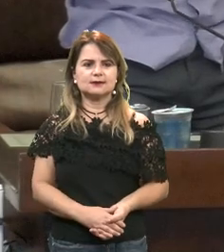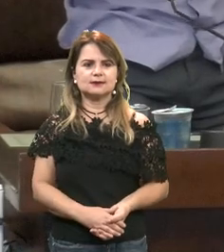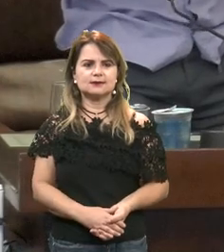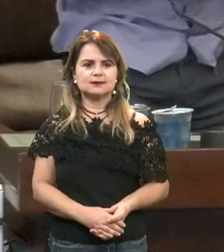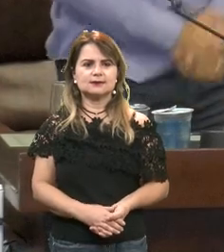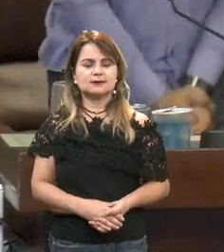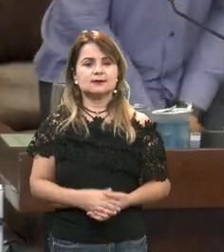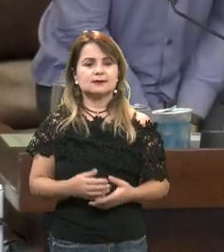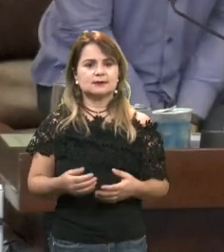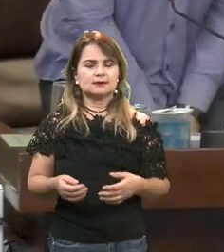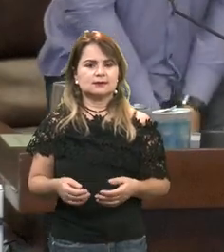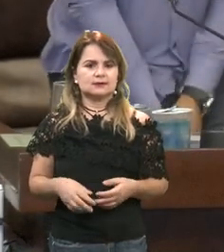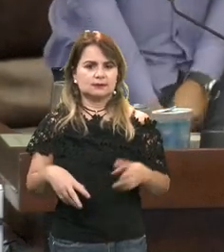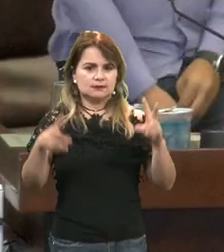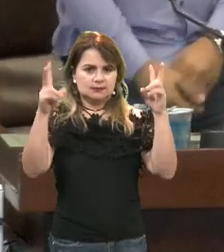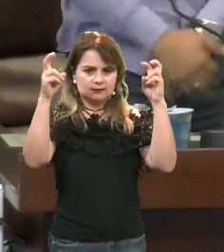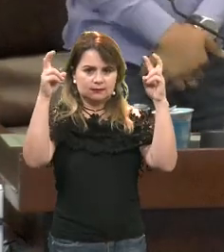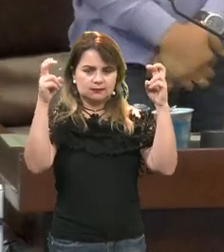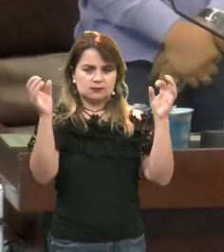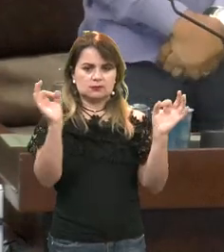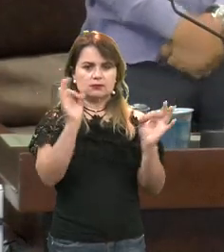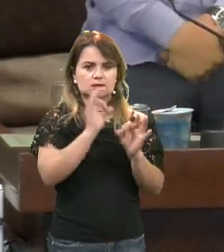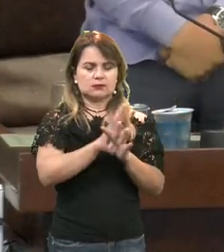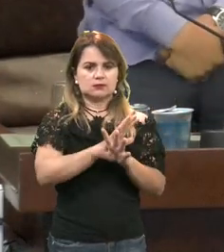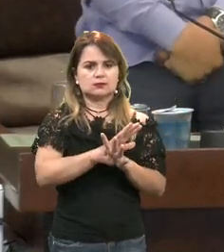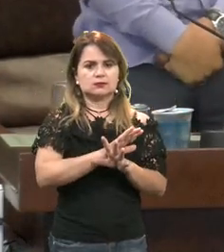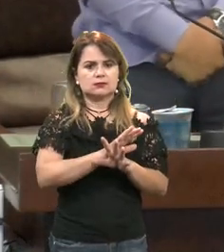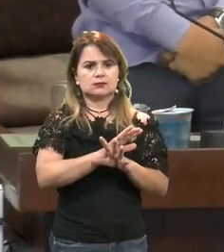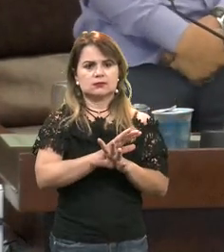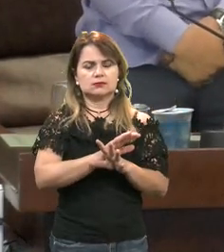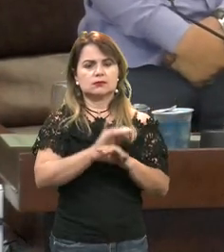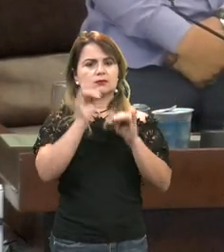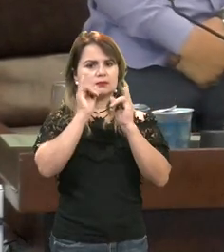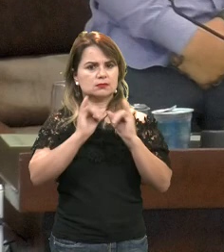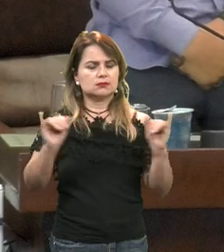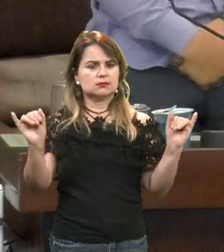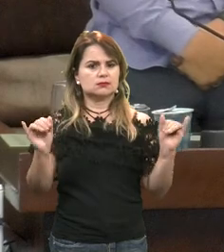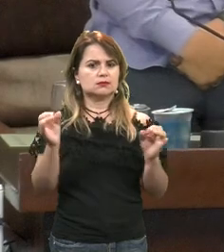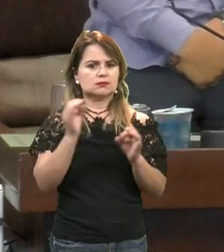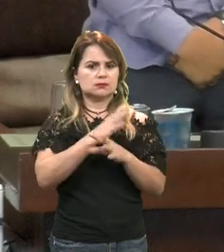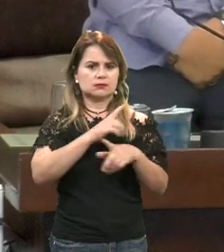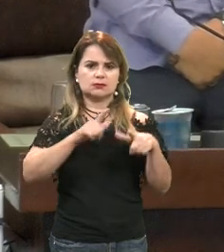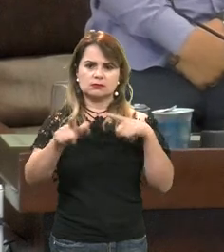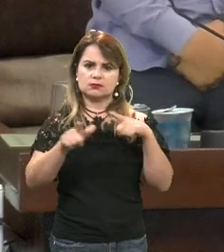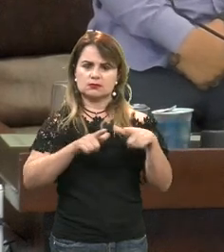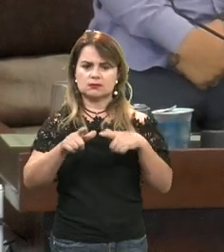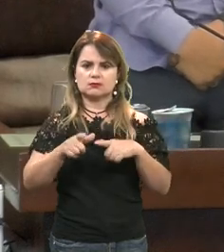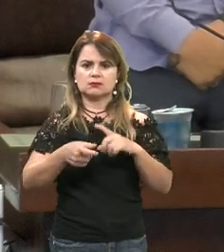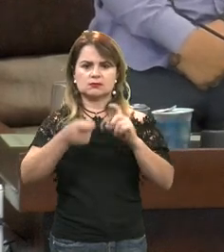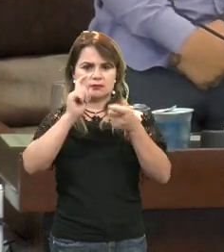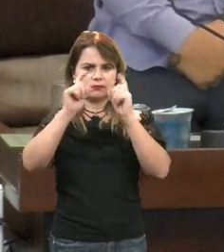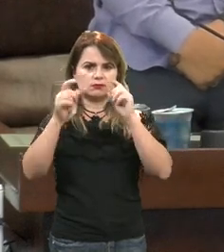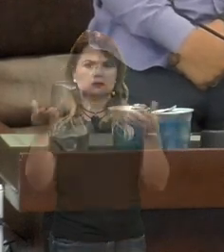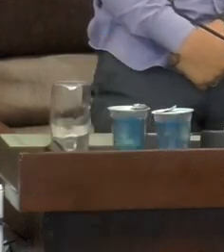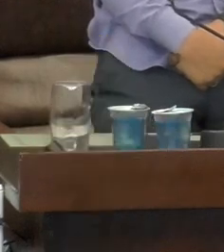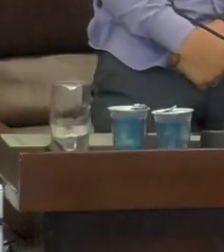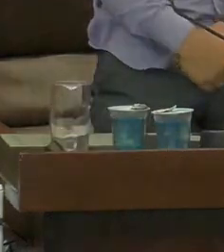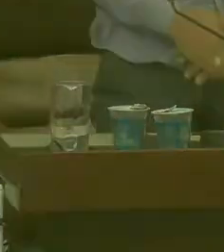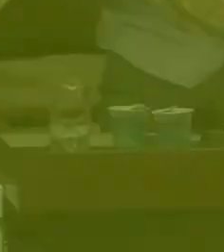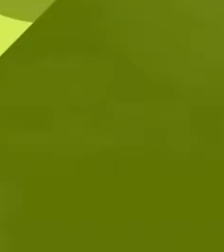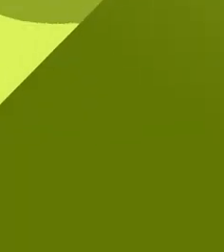Sendo assim, não havendo mais nenhum assunto a ser tratado, declaro encerrada a presente audiência pública.